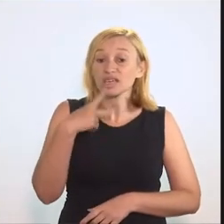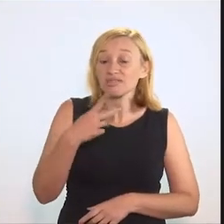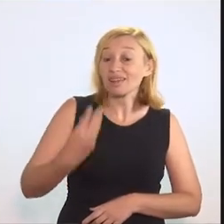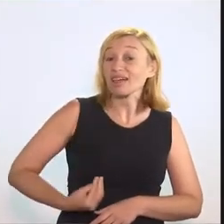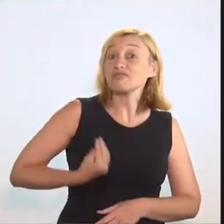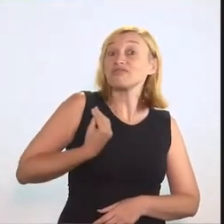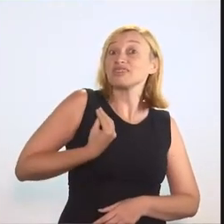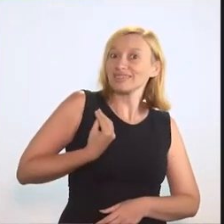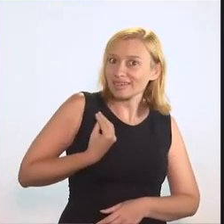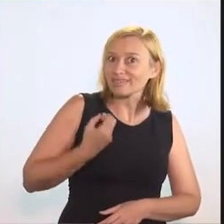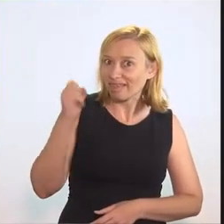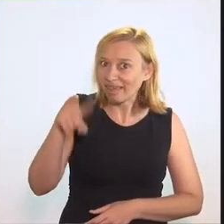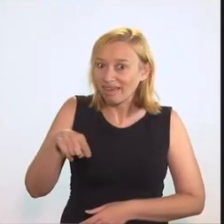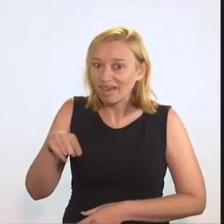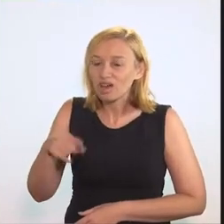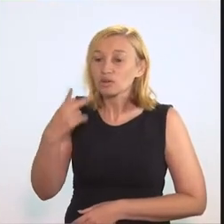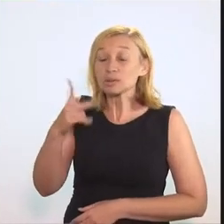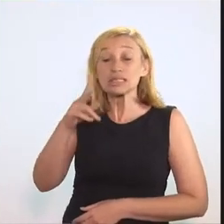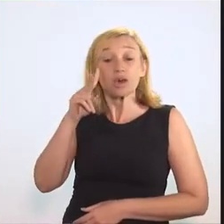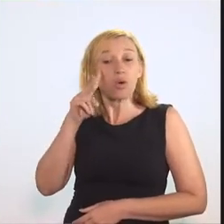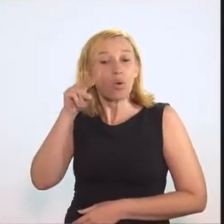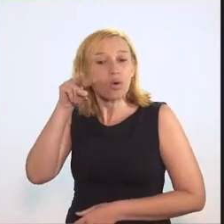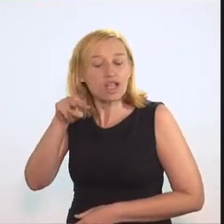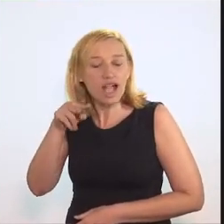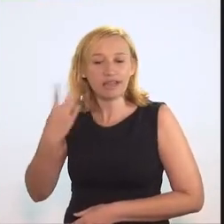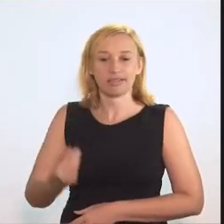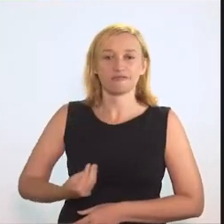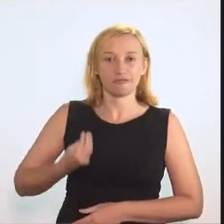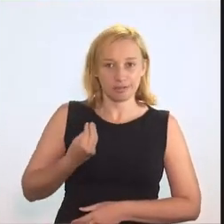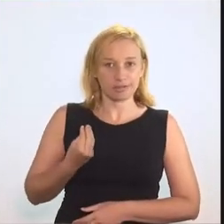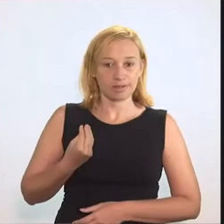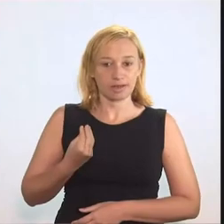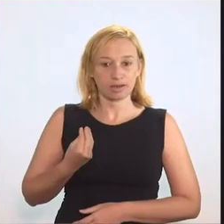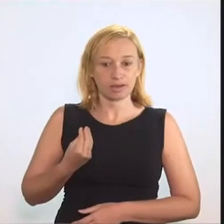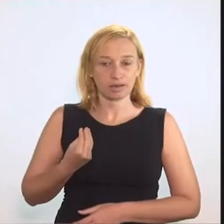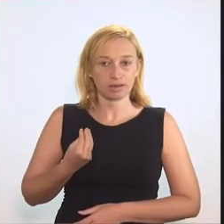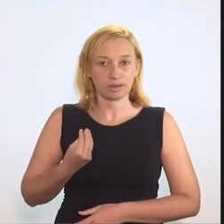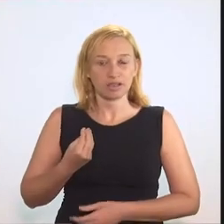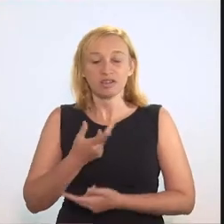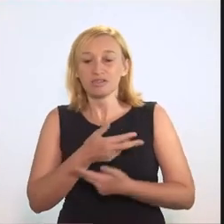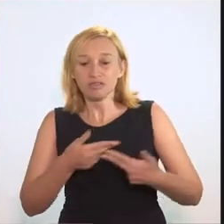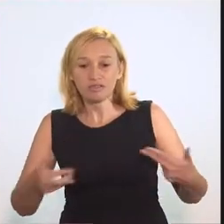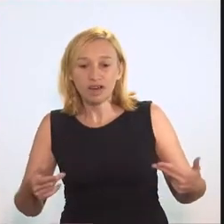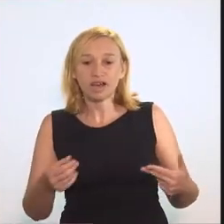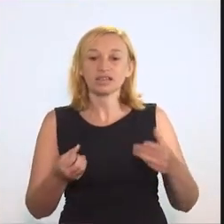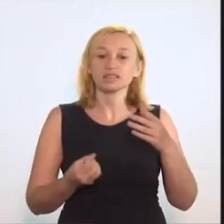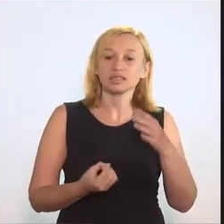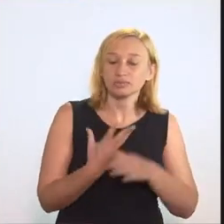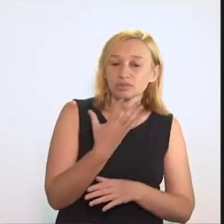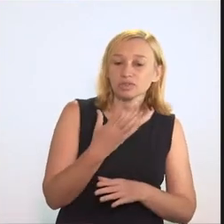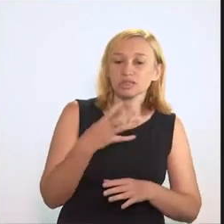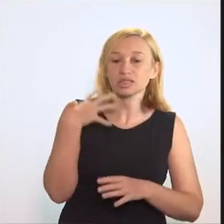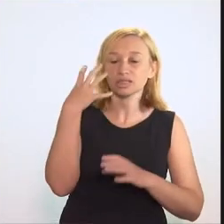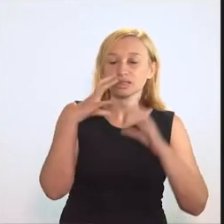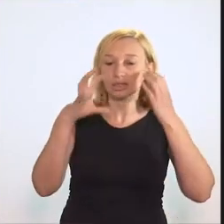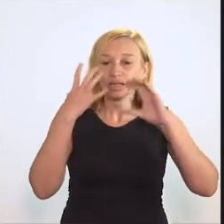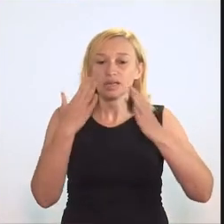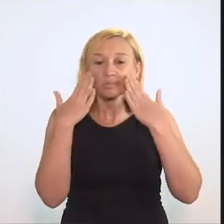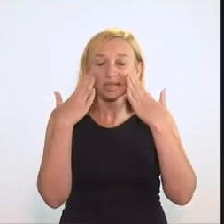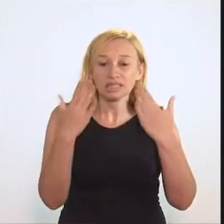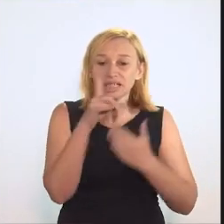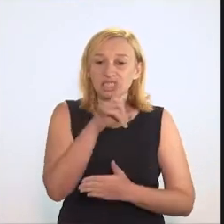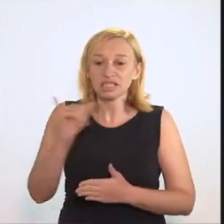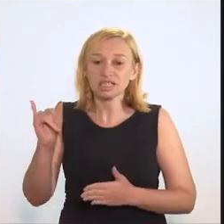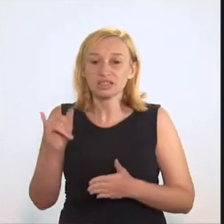que falam da vida, né? O seu olhar sobre a vida. E muitas dessas composições apresentadas